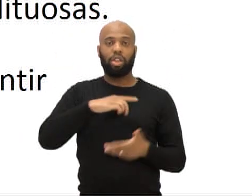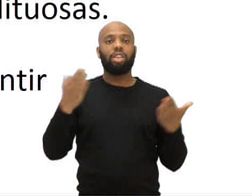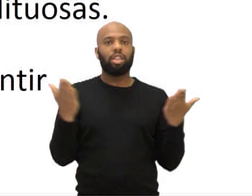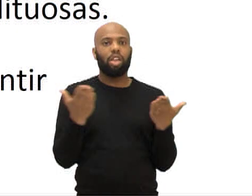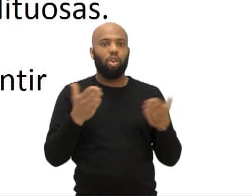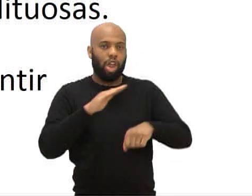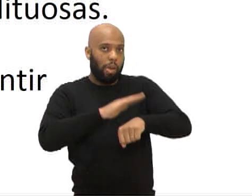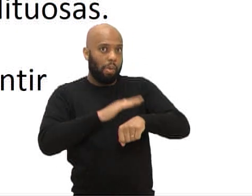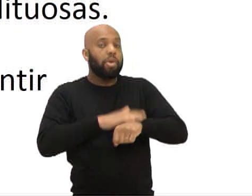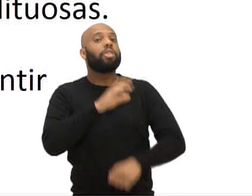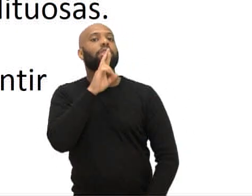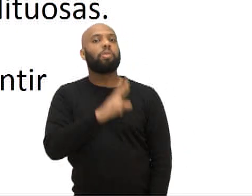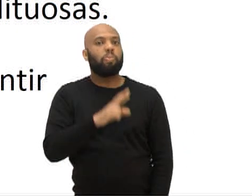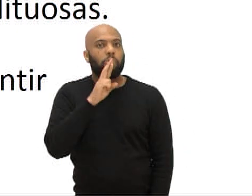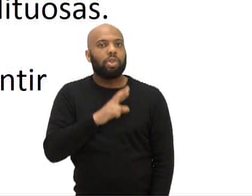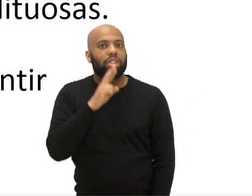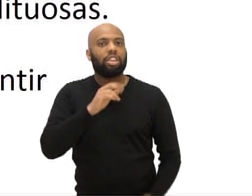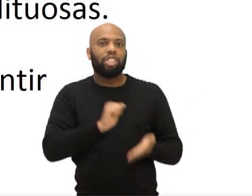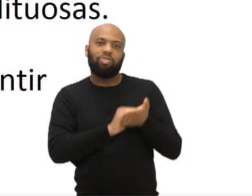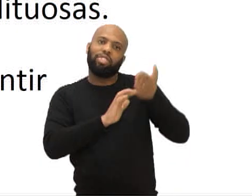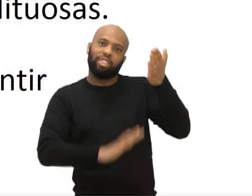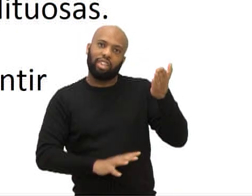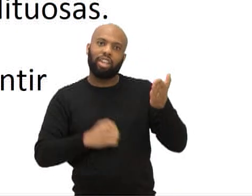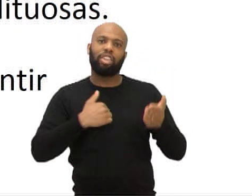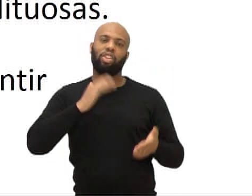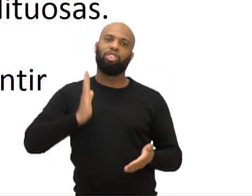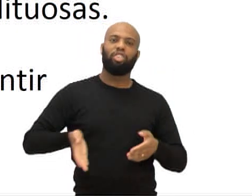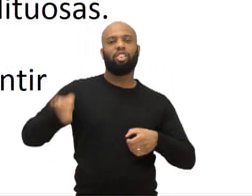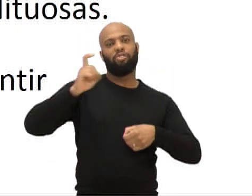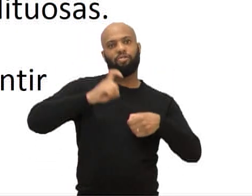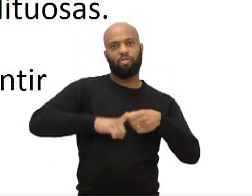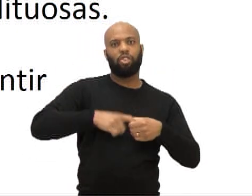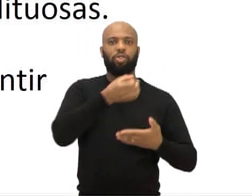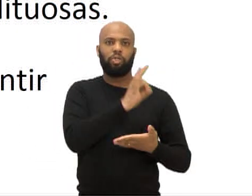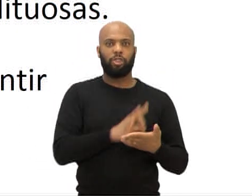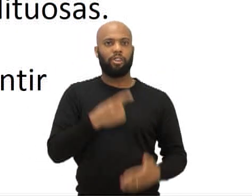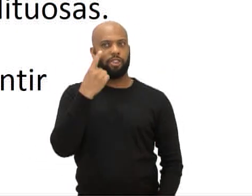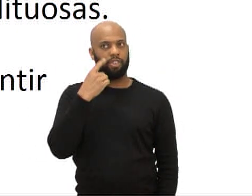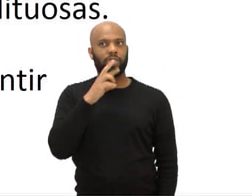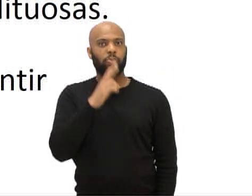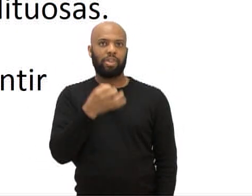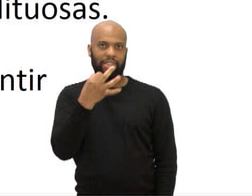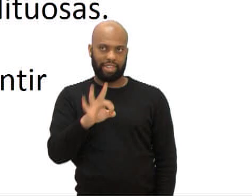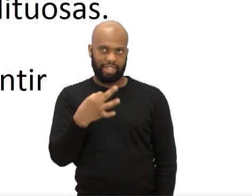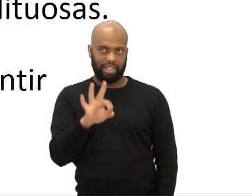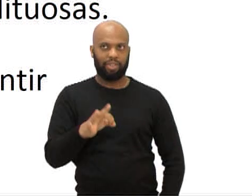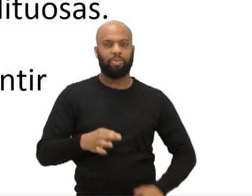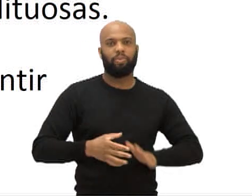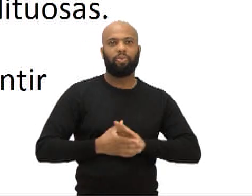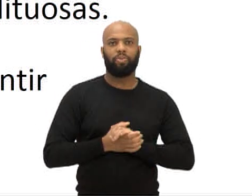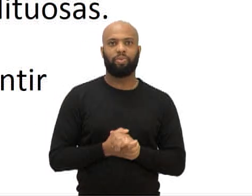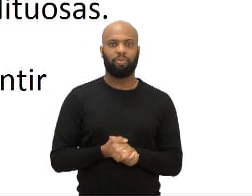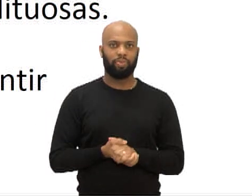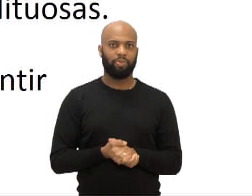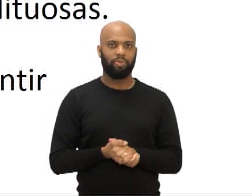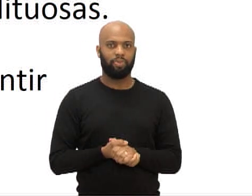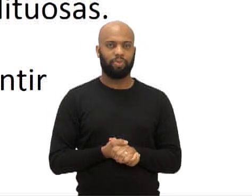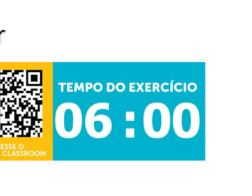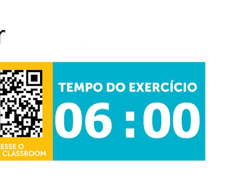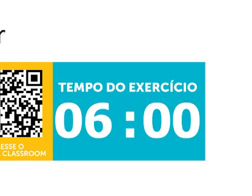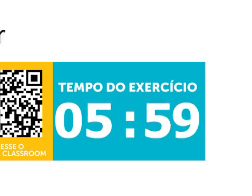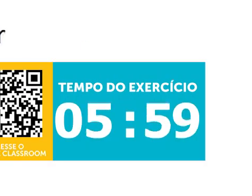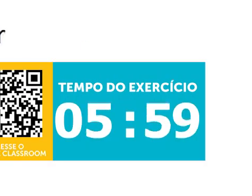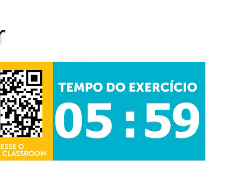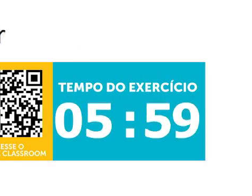alguns minutos para responder essa atividade e a gente já retorna para ver a resolução desse exercício.